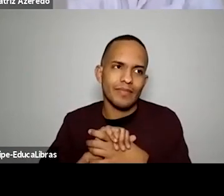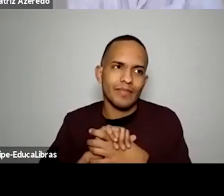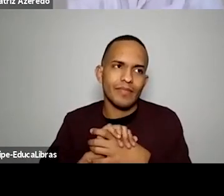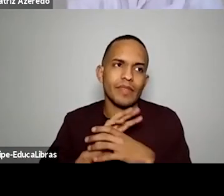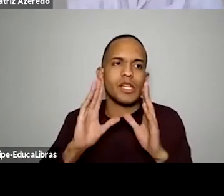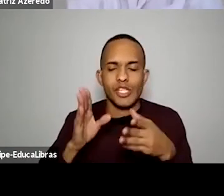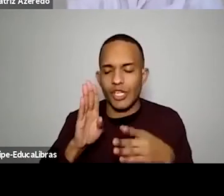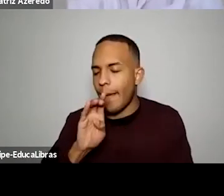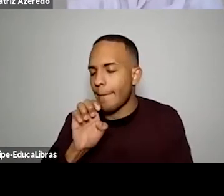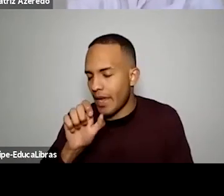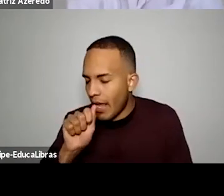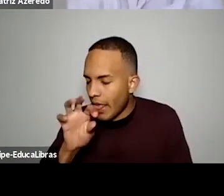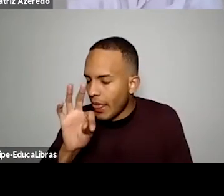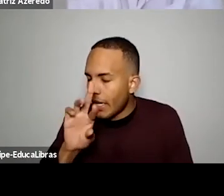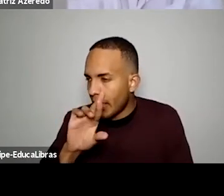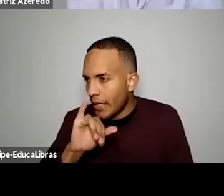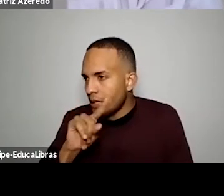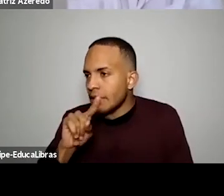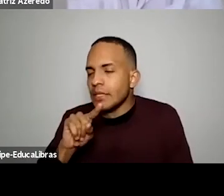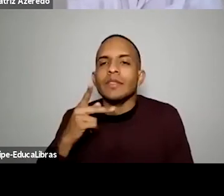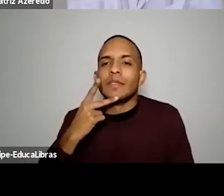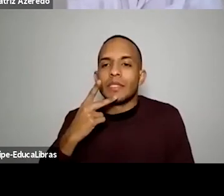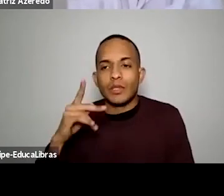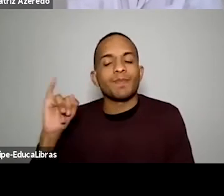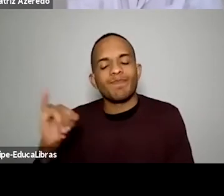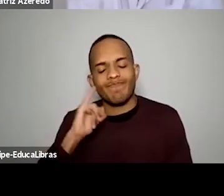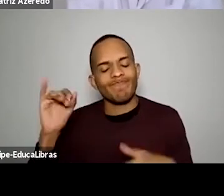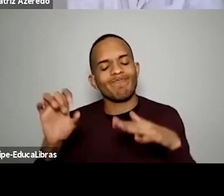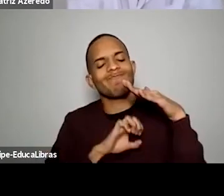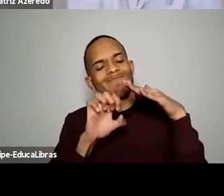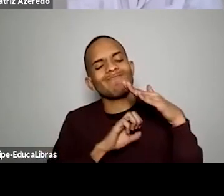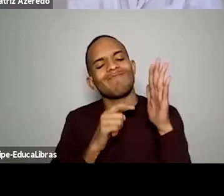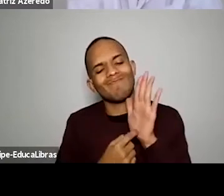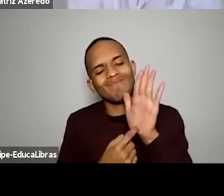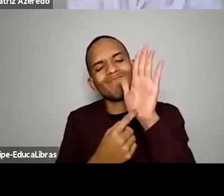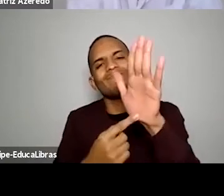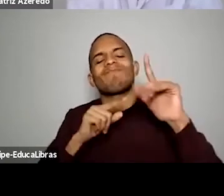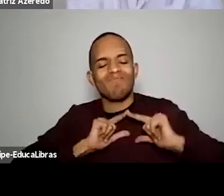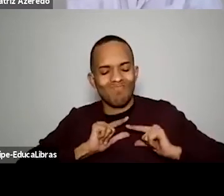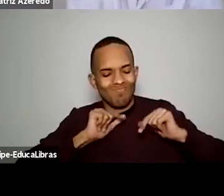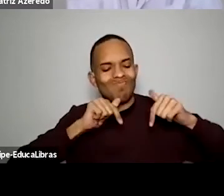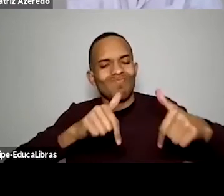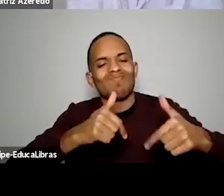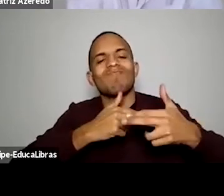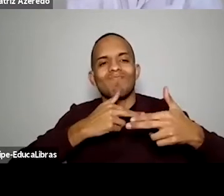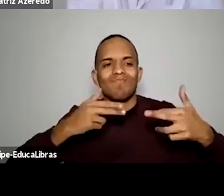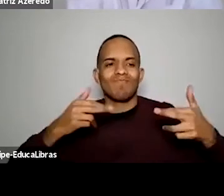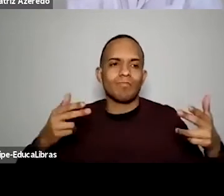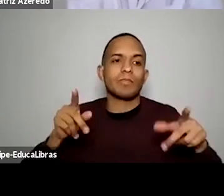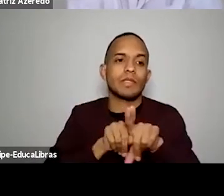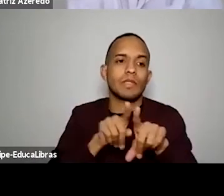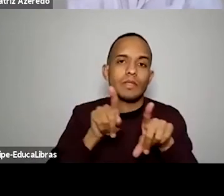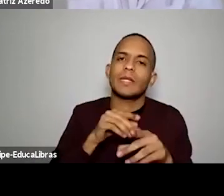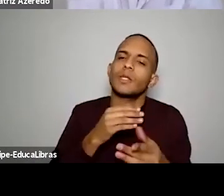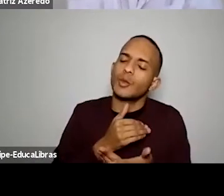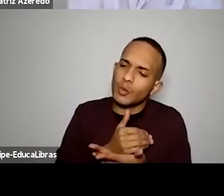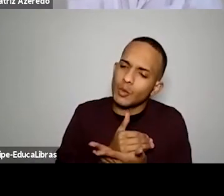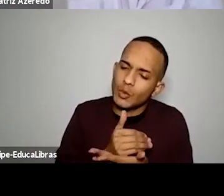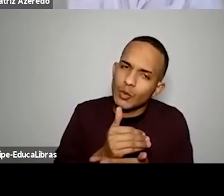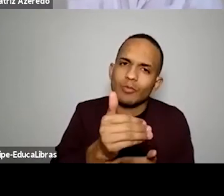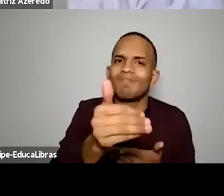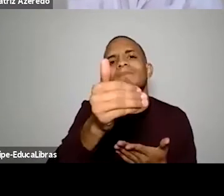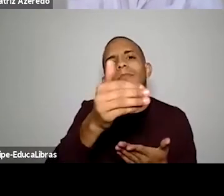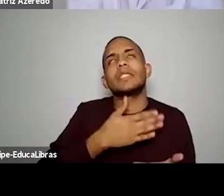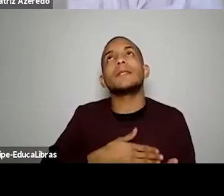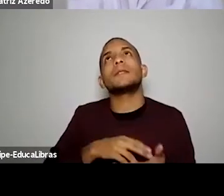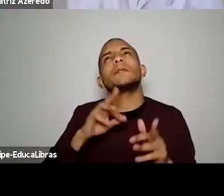comentou, é muito importante as empresas estarem mostrando essas ações e que isso continue, né? Eu tenho esperança que